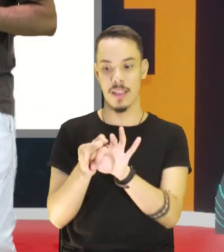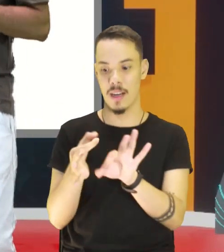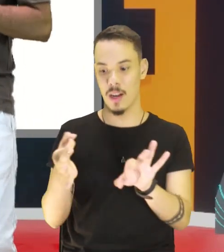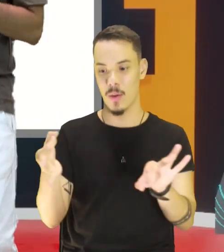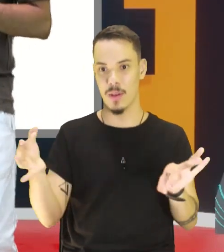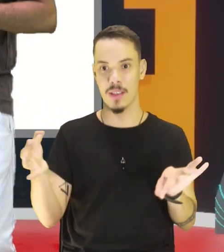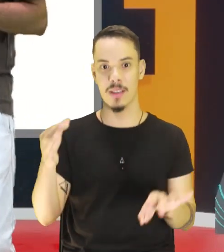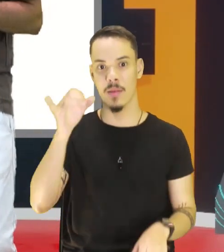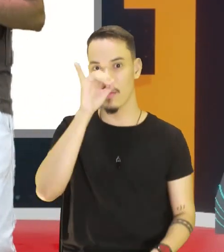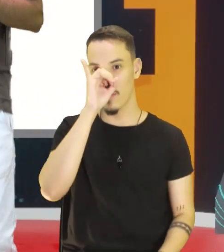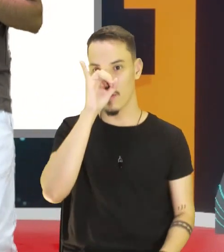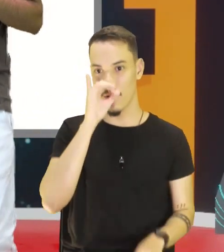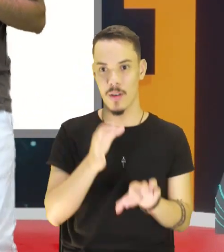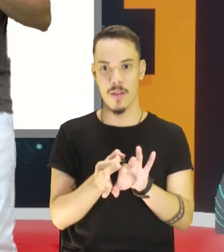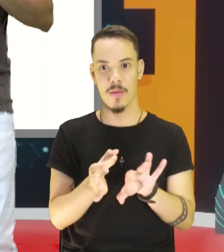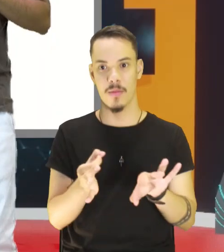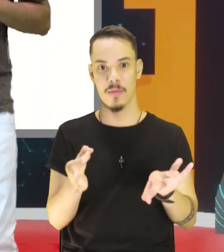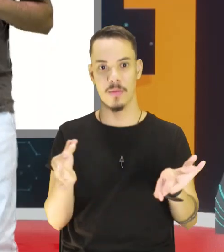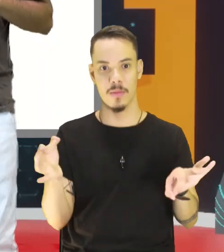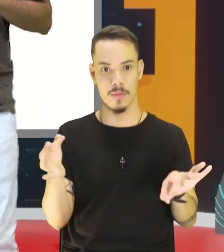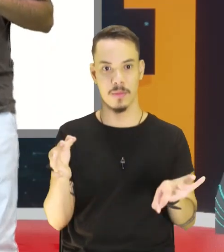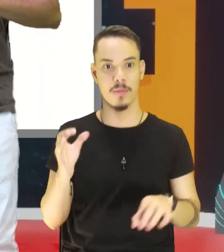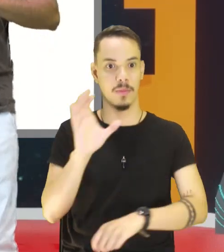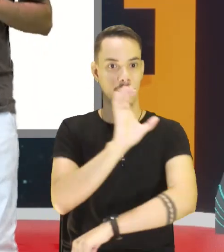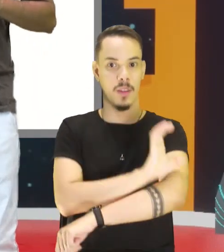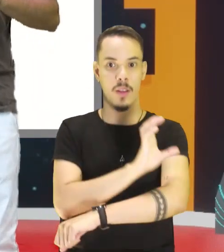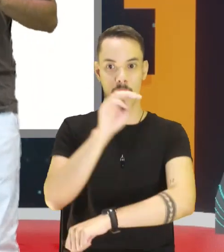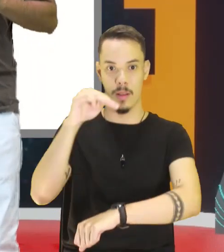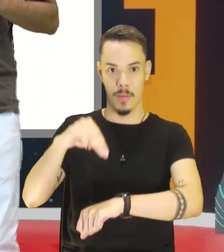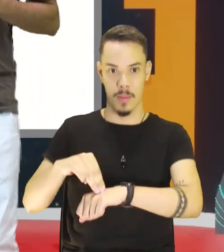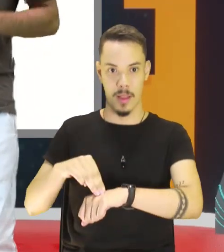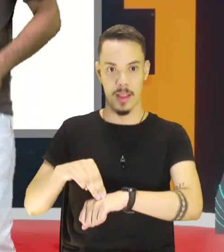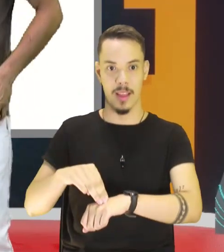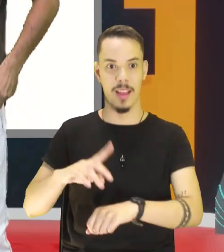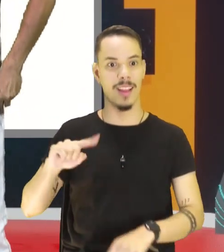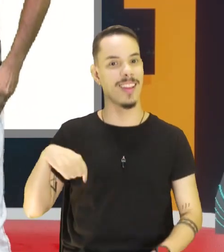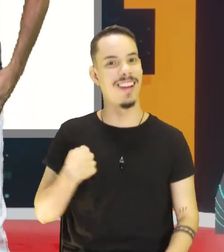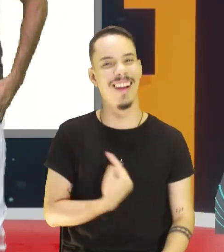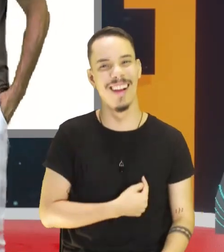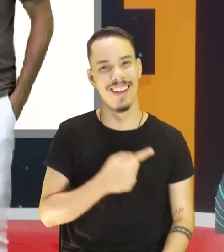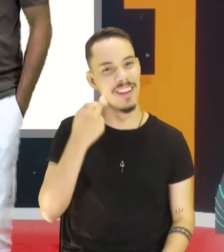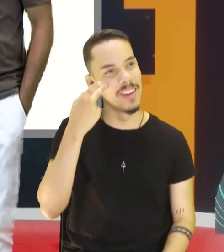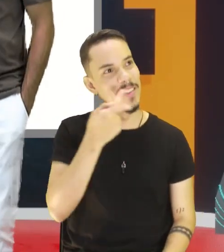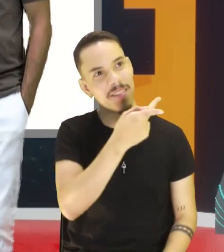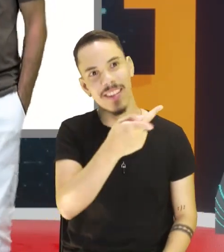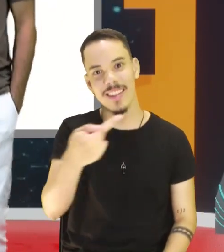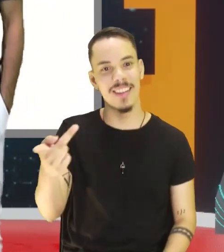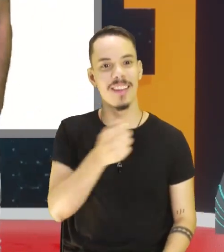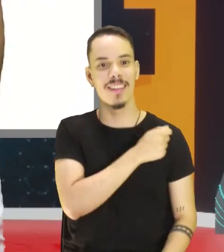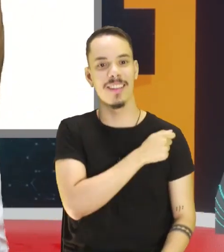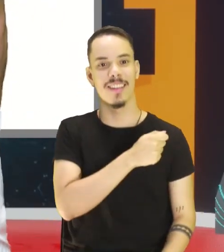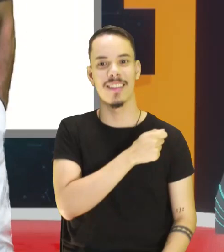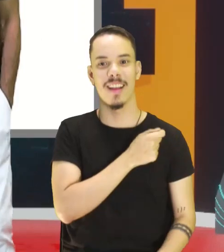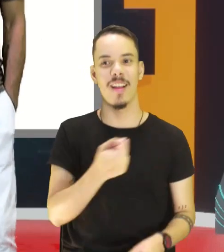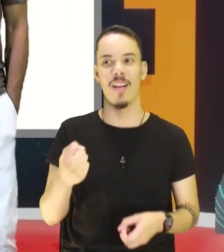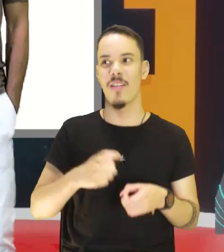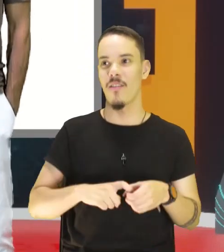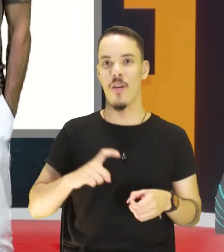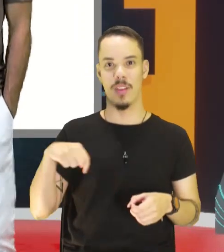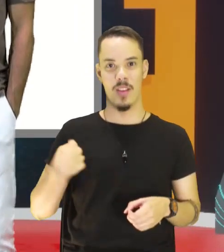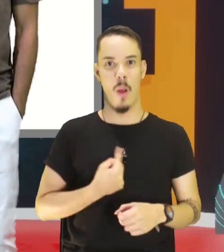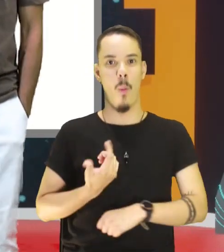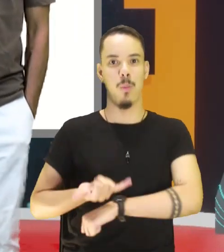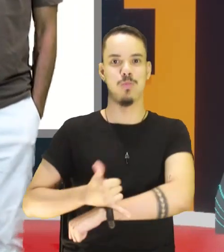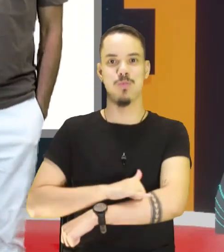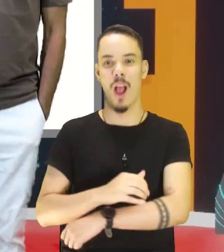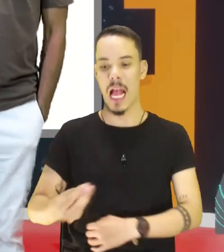foi convidar a gente para comer linguiça? Nossa Senhora. Não, visitar os alunos a gente volta pelo menos com 2 a 3 quilos a mais, né?